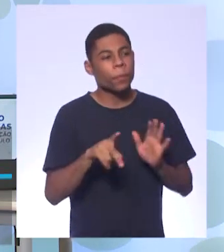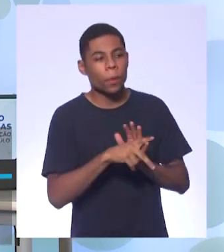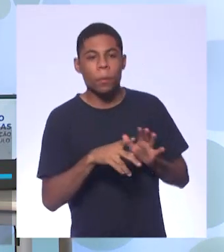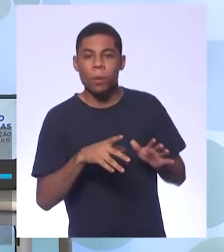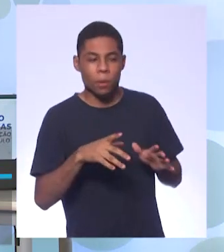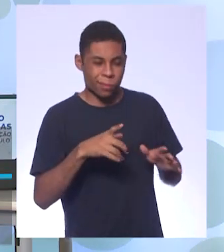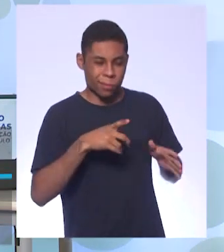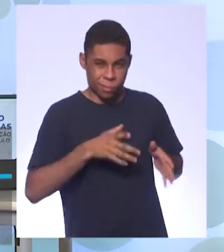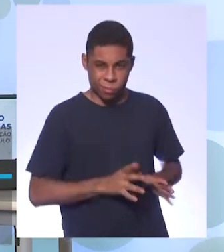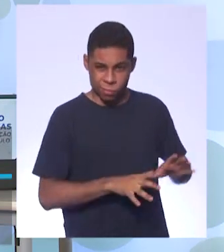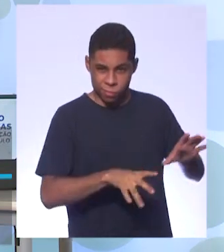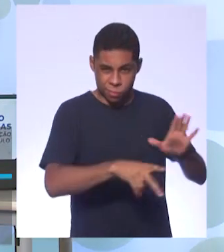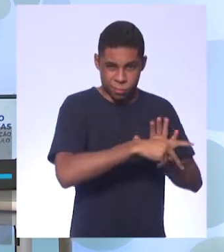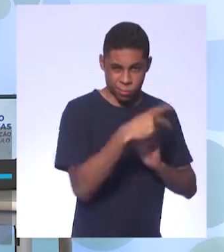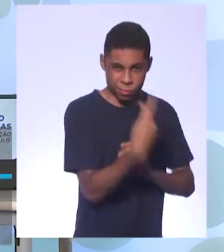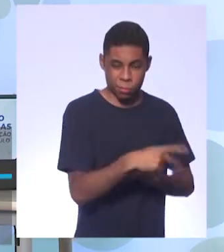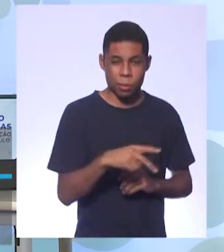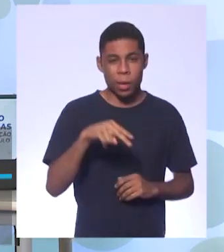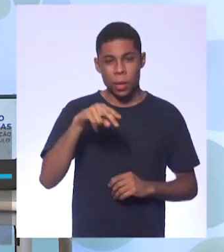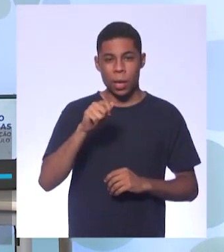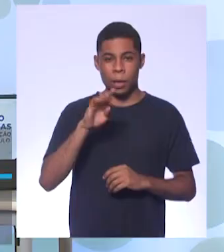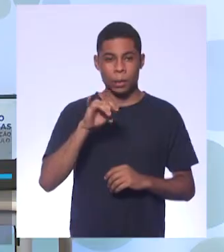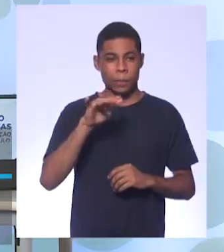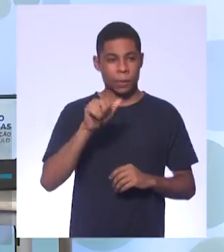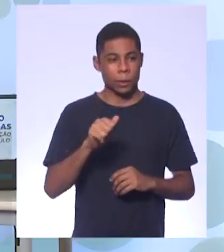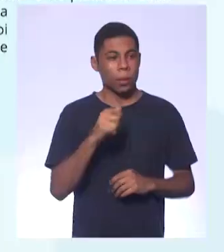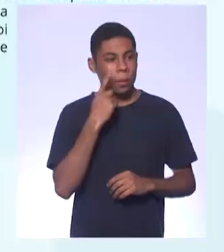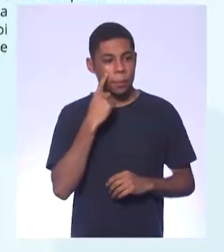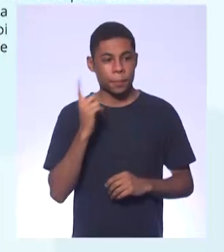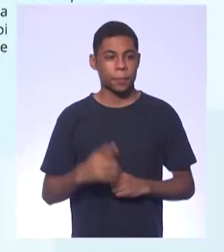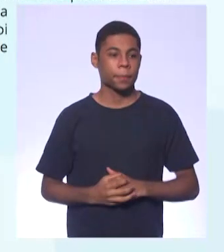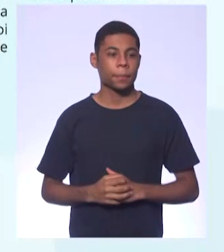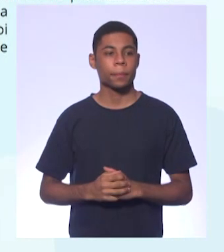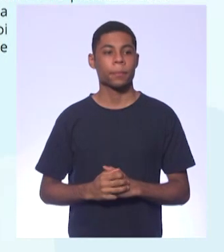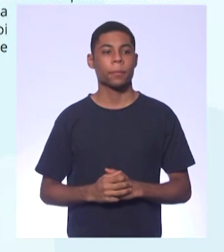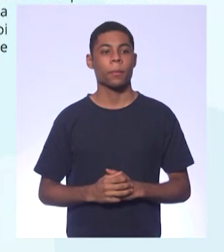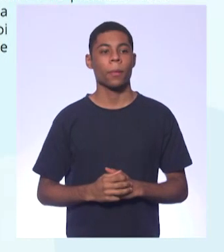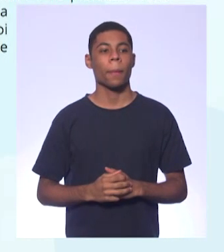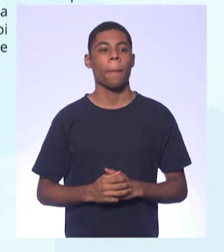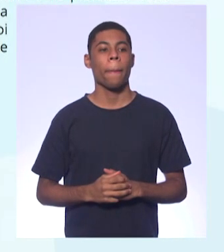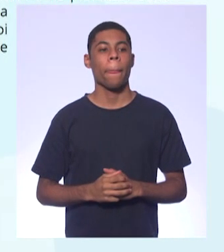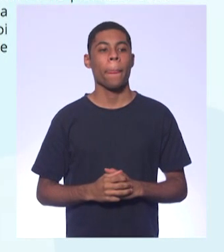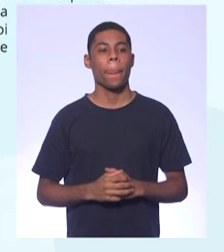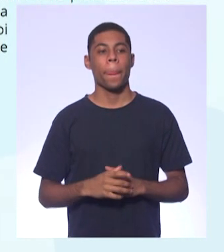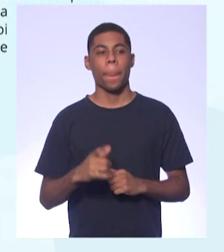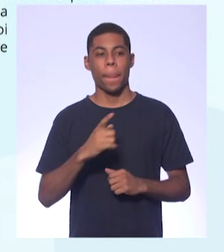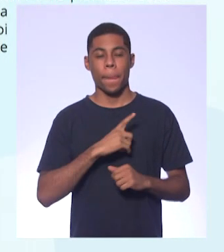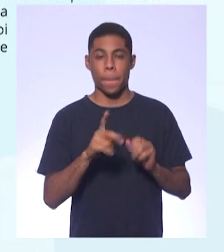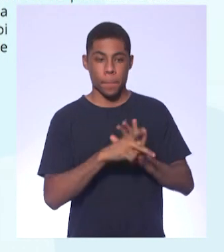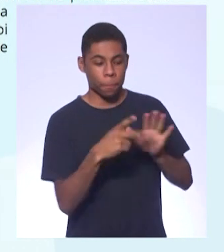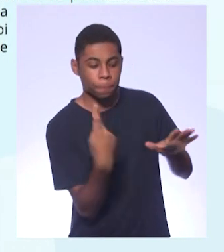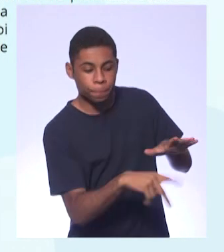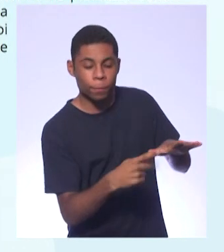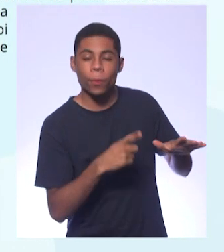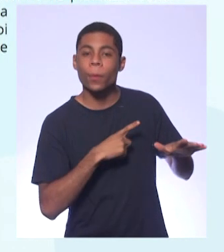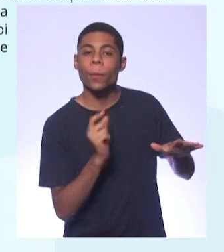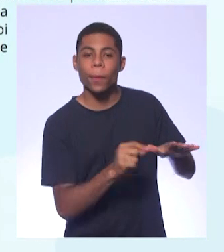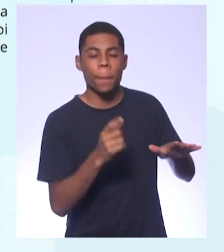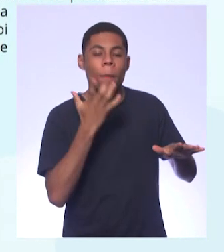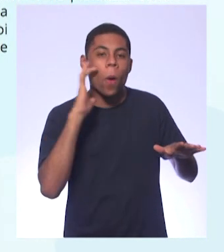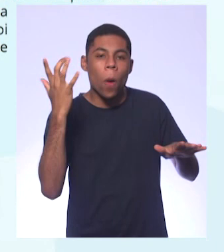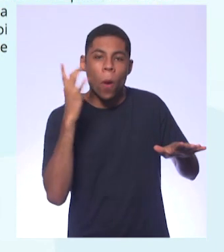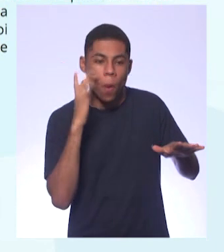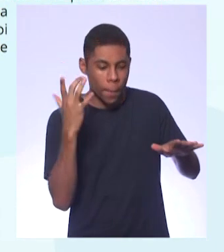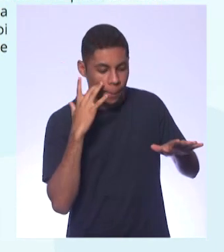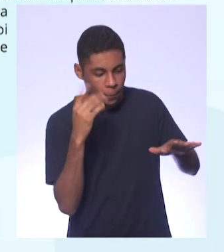aí a economia, como a gente vai ver aí na próxima tela. Aí. Então, acompanha aí. Então, nós temos aí o extrativismo mineral, né, do ouro, porque